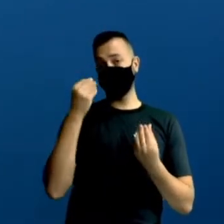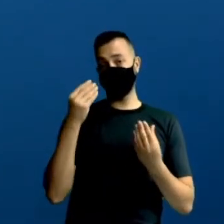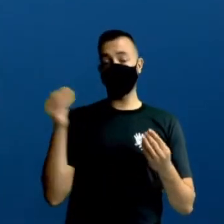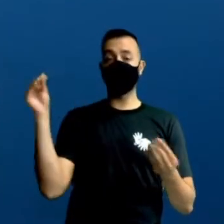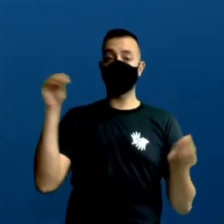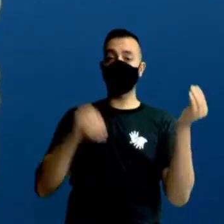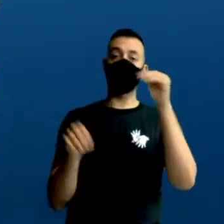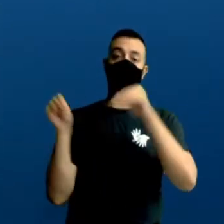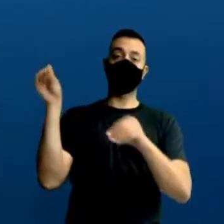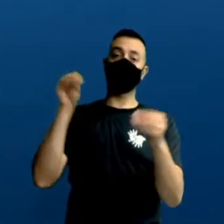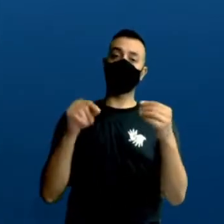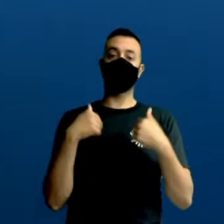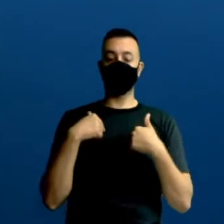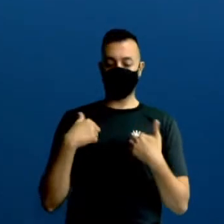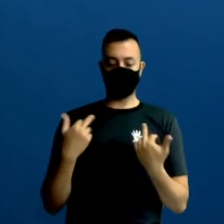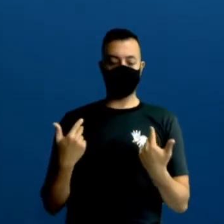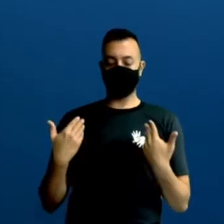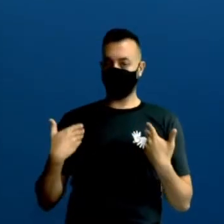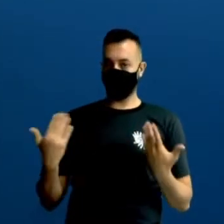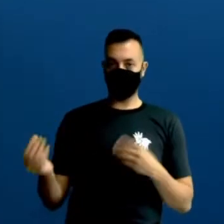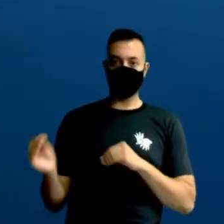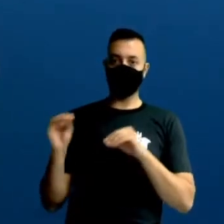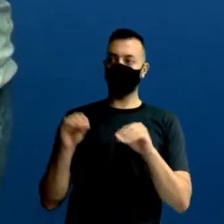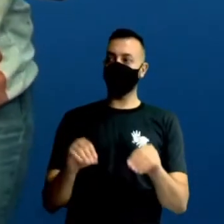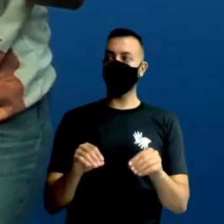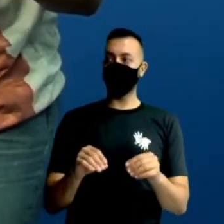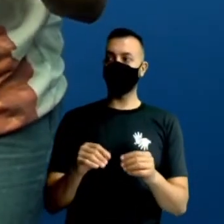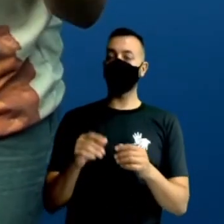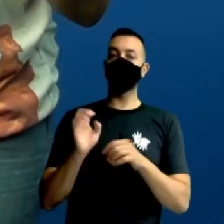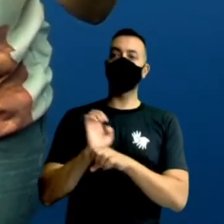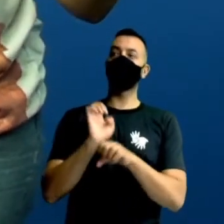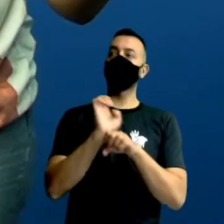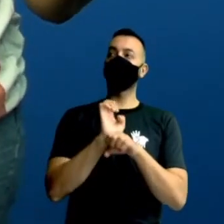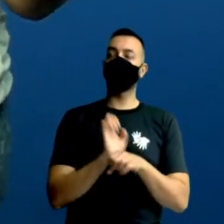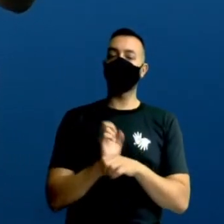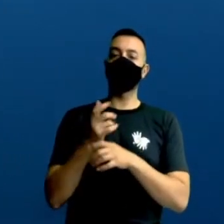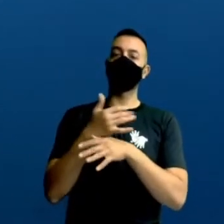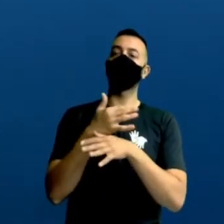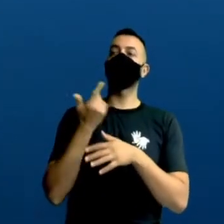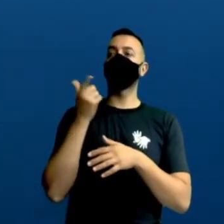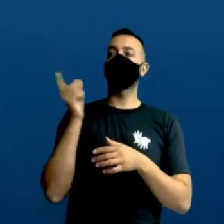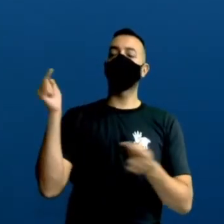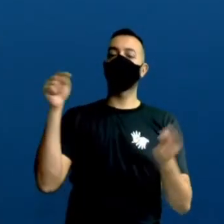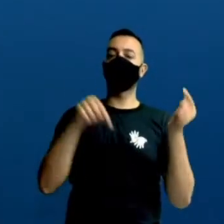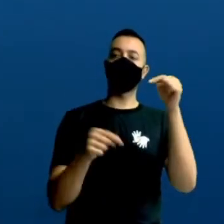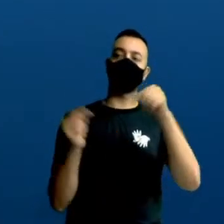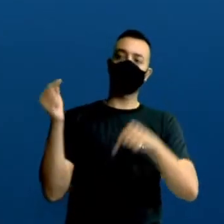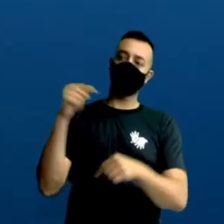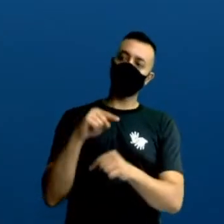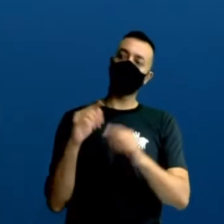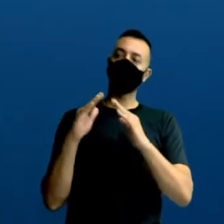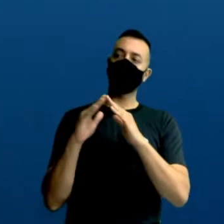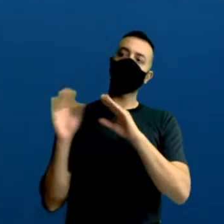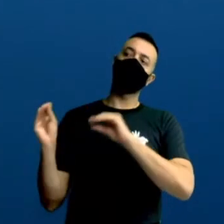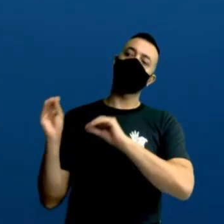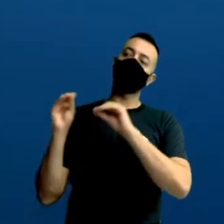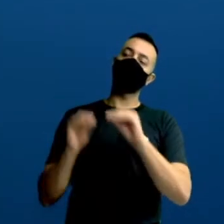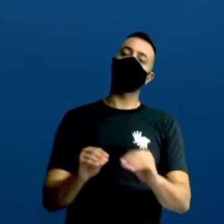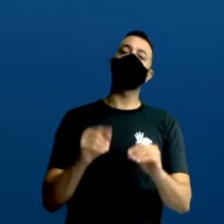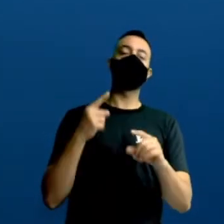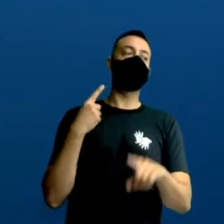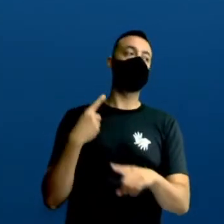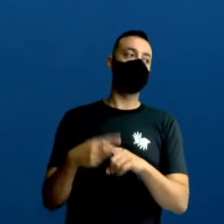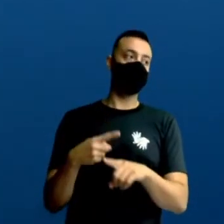aqui, como eu, né? Então, pessoas de outros estados, de outras cidades, estão vindo morar na cidade, porque ela